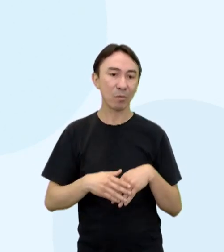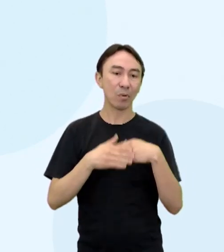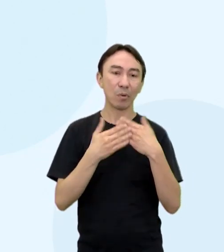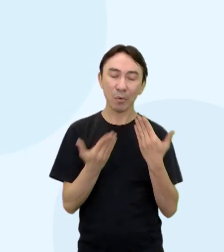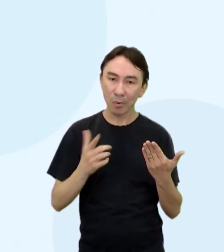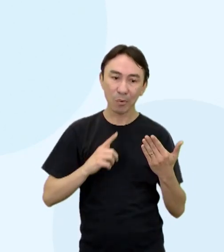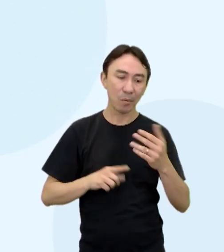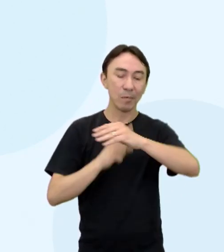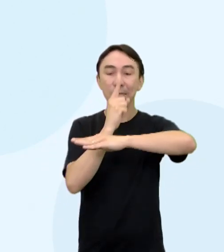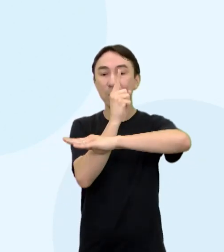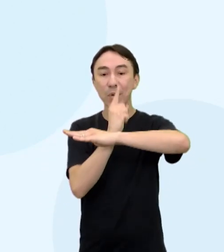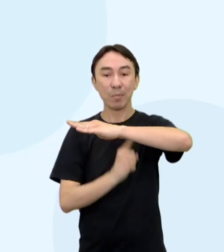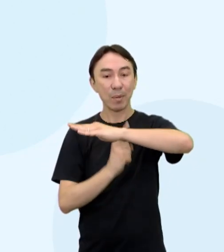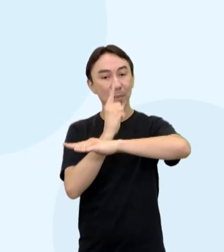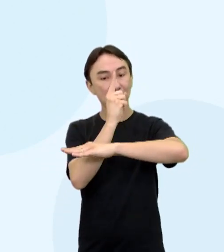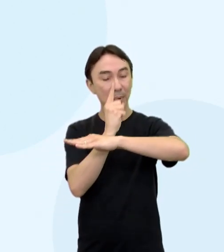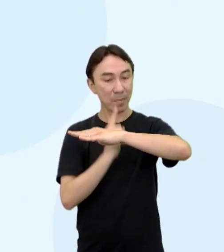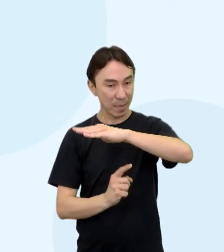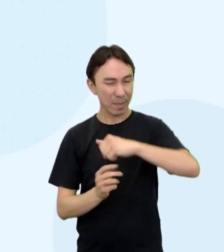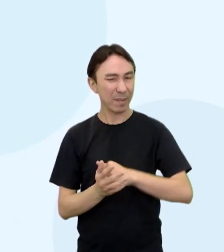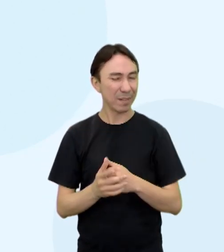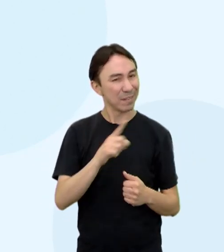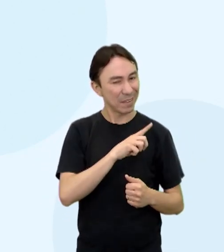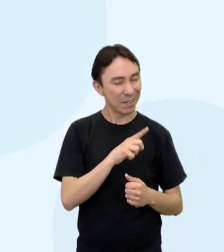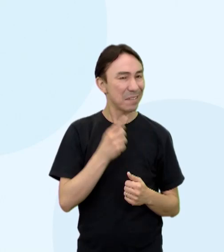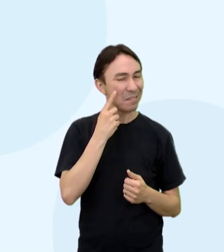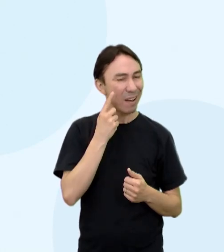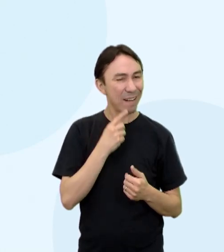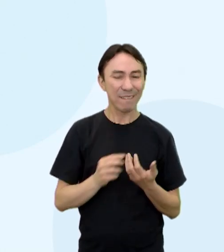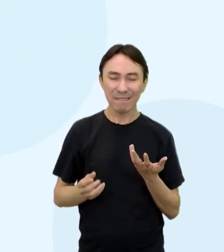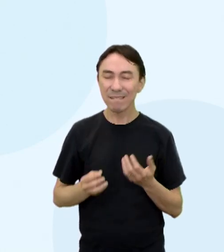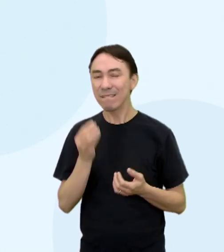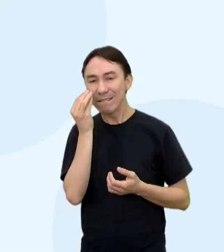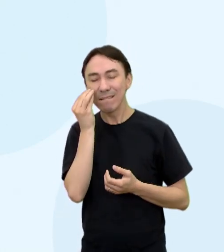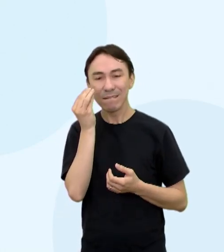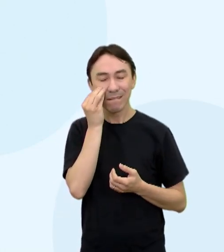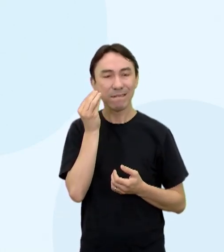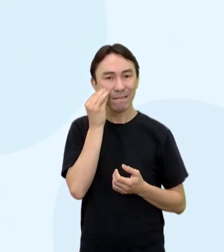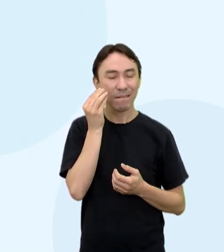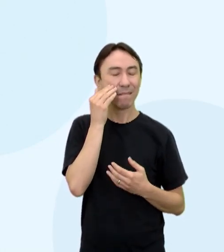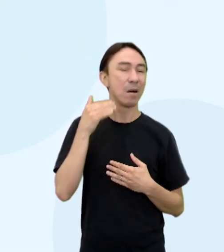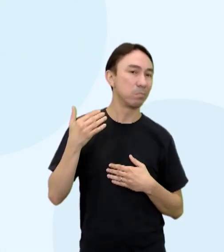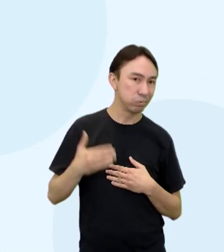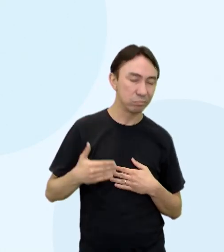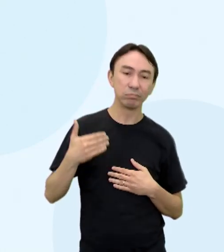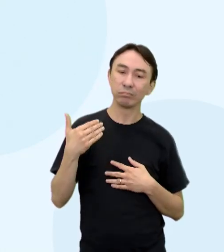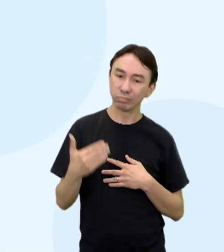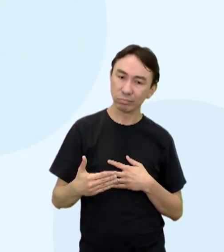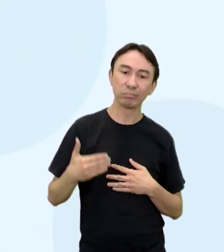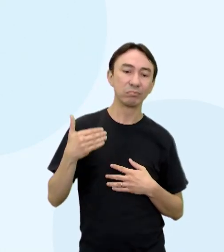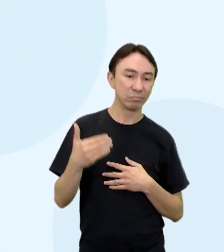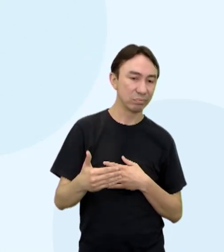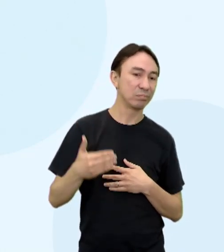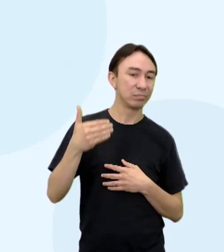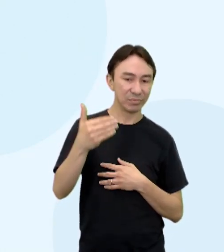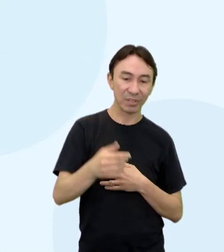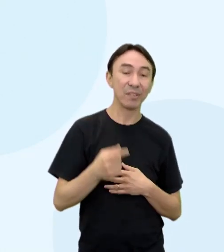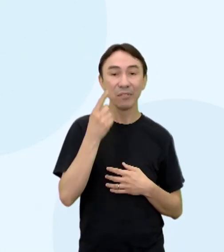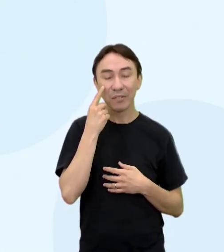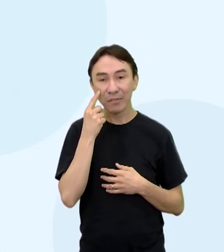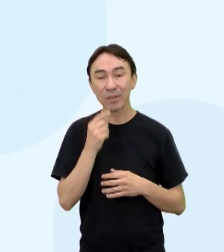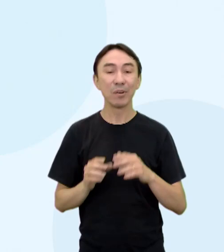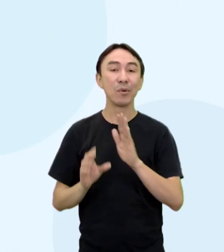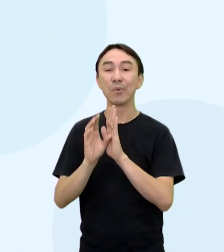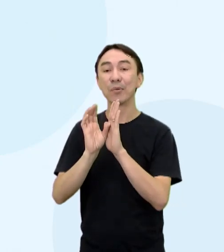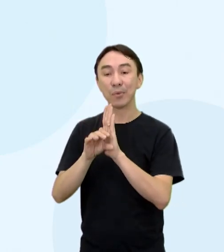a probabilidade obtida por meio de experimentos sucessivos, reconhecendo e aplicando o conceito de razão. Olha que legal!